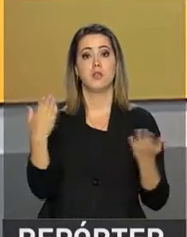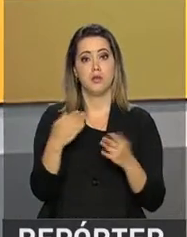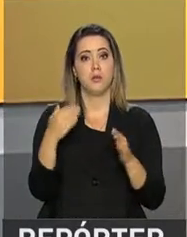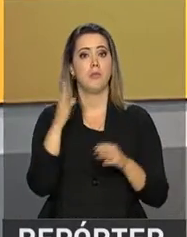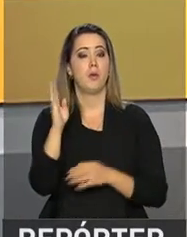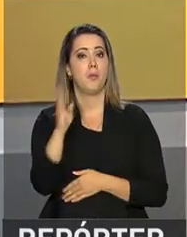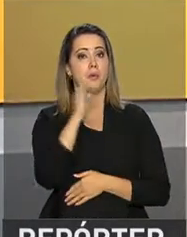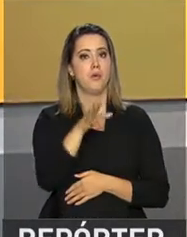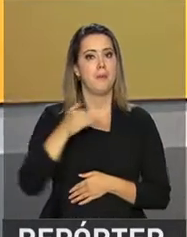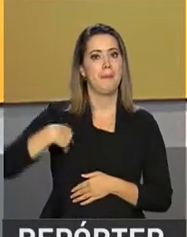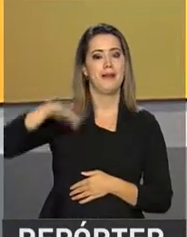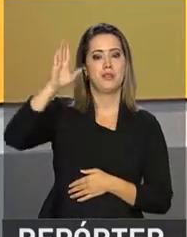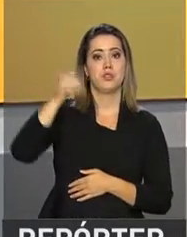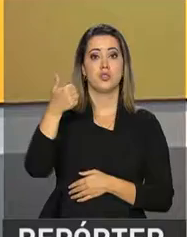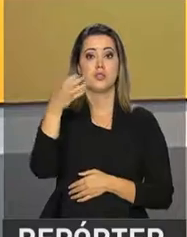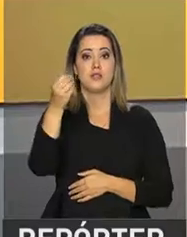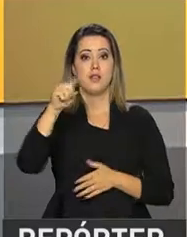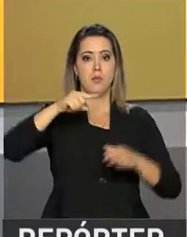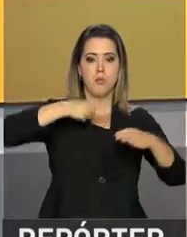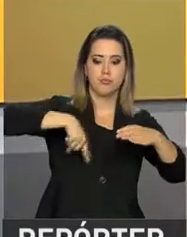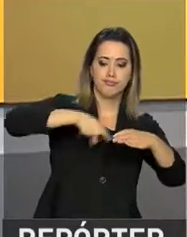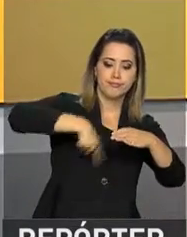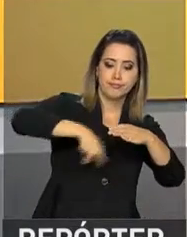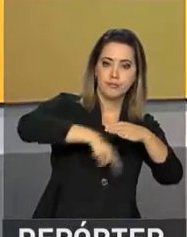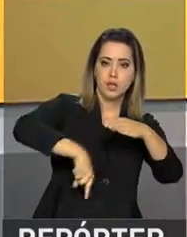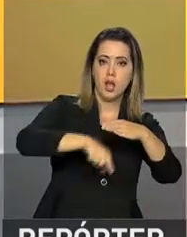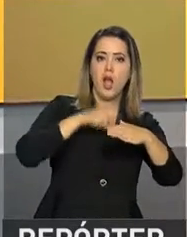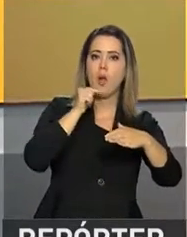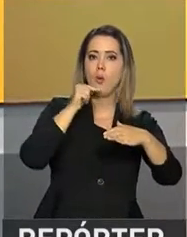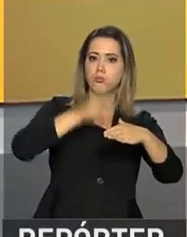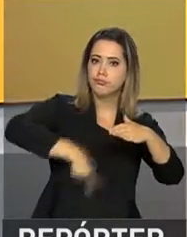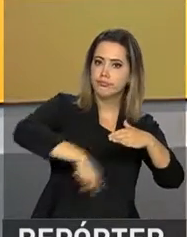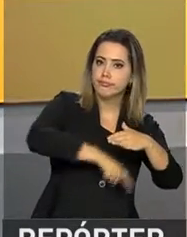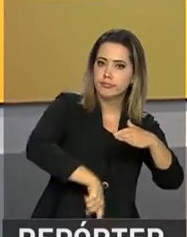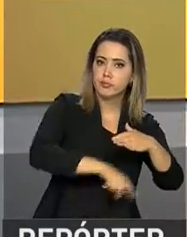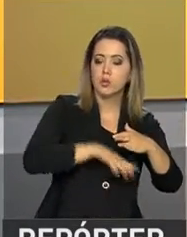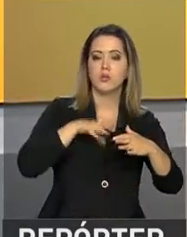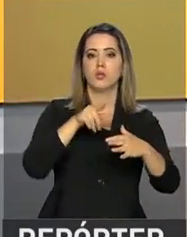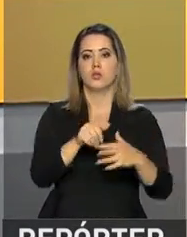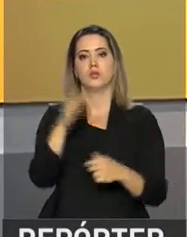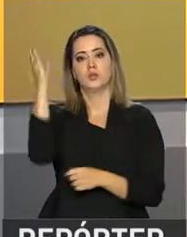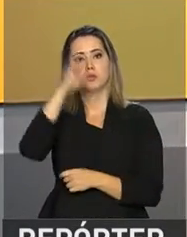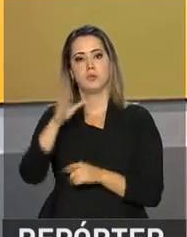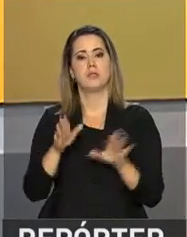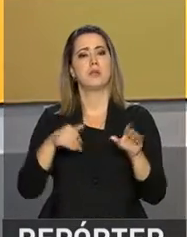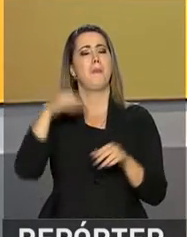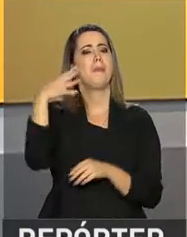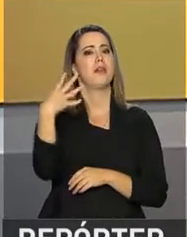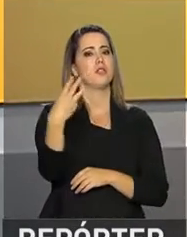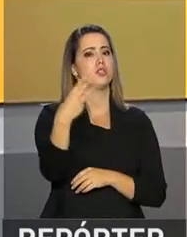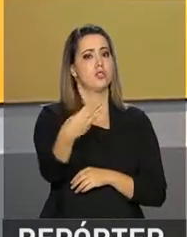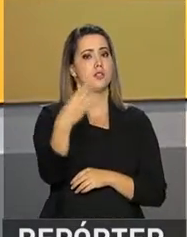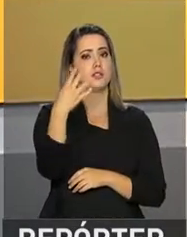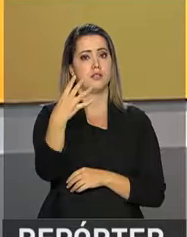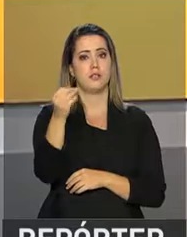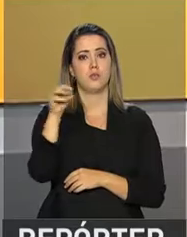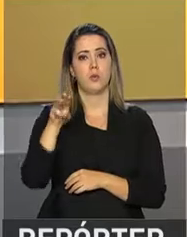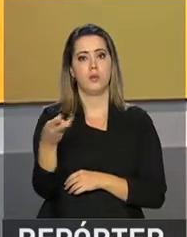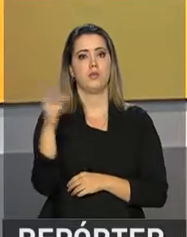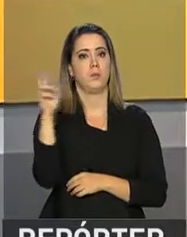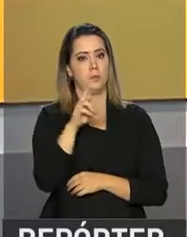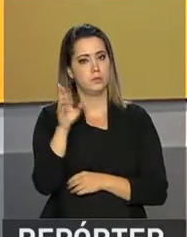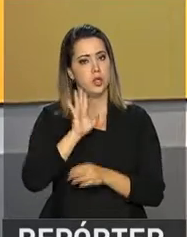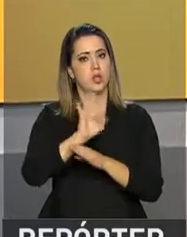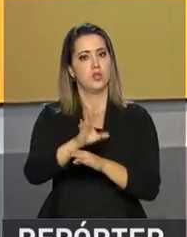100 mil cisternas construídas para famílias que moram no semiárido brasileiro o total de investimentos chega a 340 milhões de reais